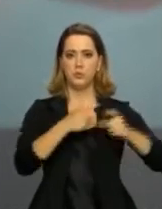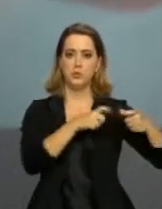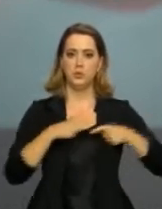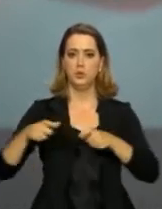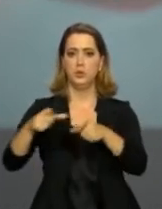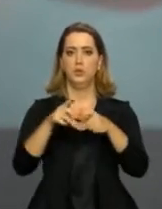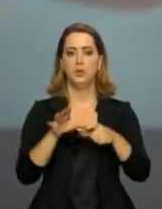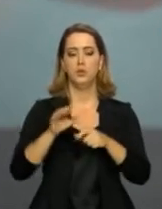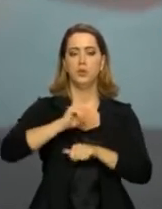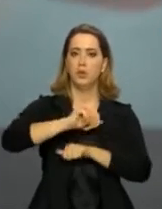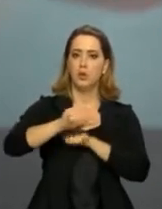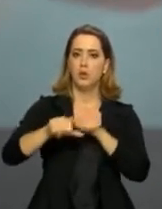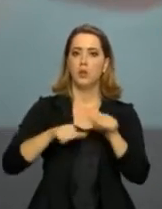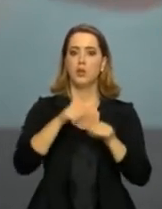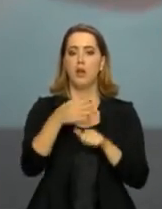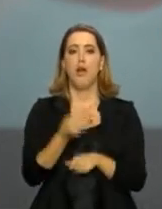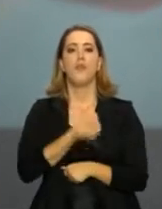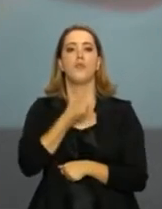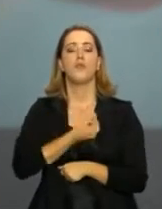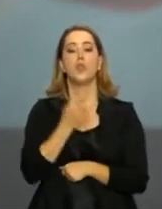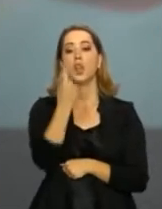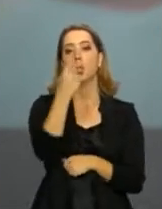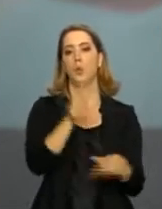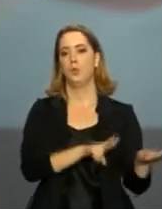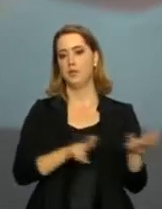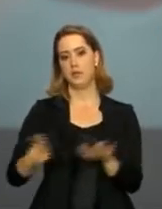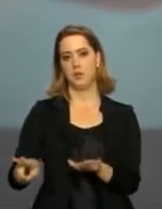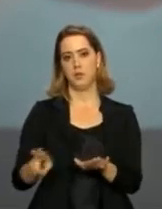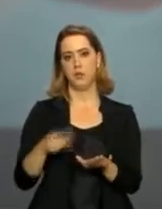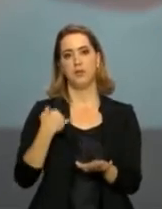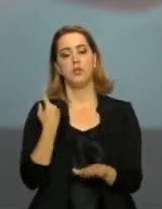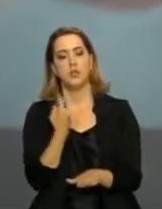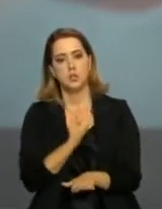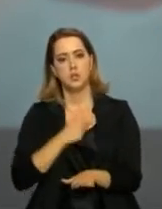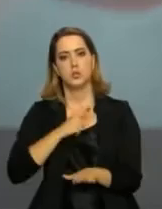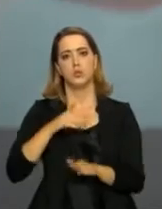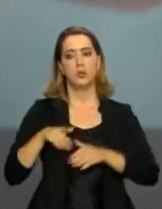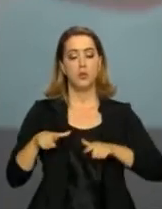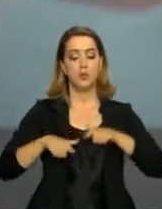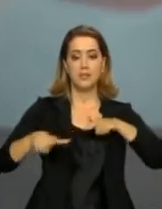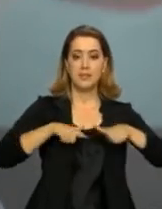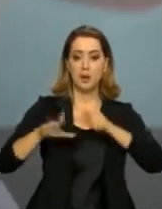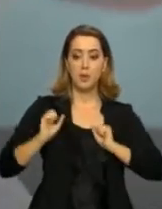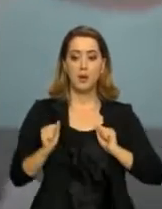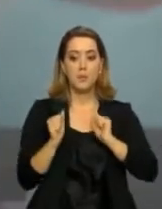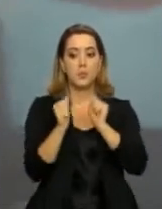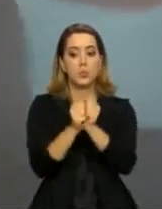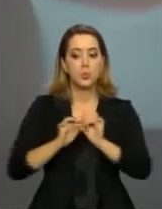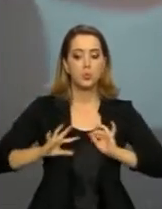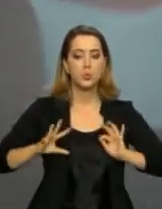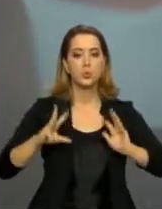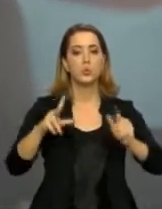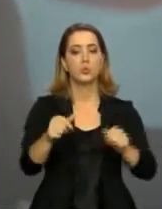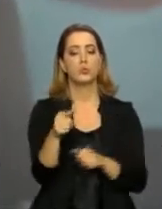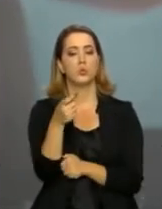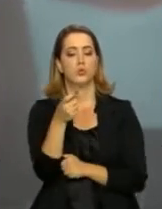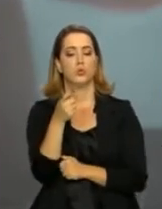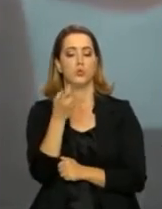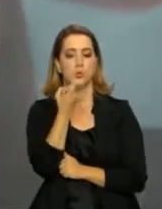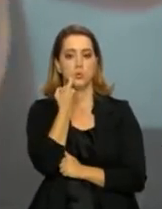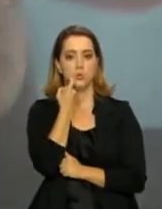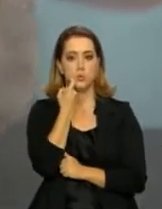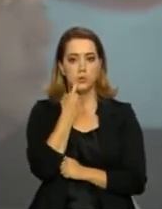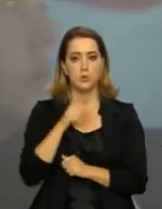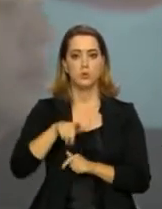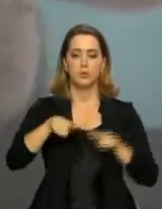o ciclo de vida do mosquito é uma semana, se nós trabalharmos com determinação neste verão, toda sexta-feira, eliminando focos, nós devemos